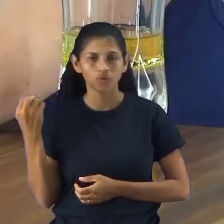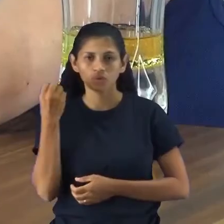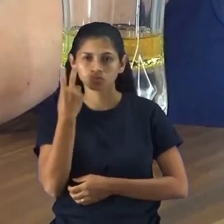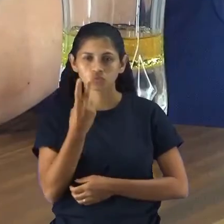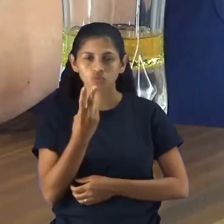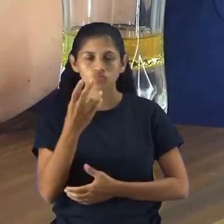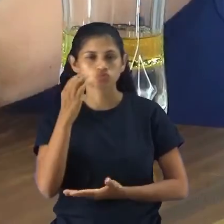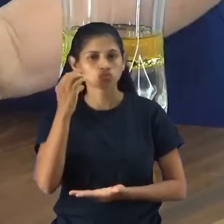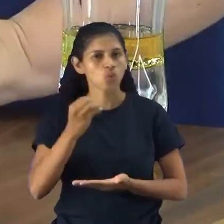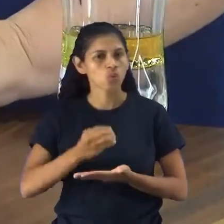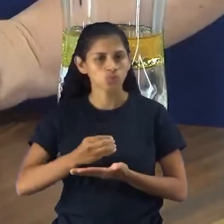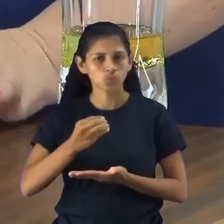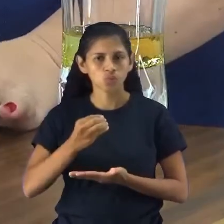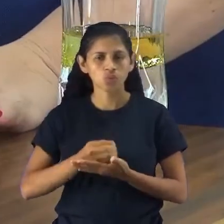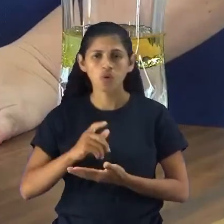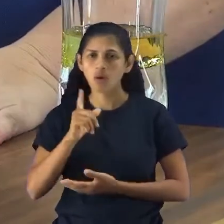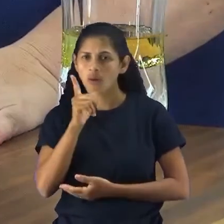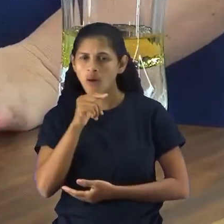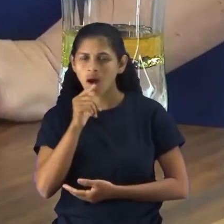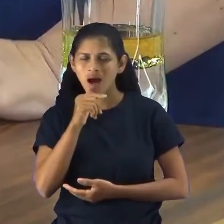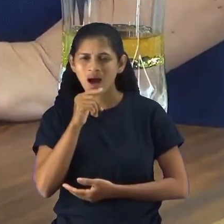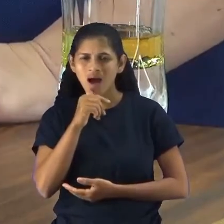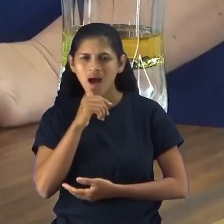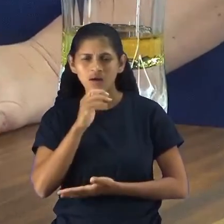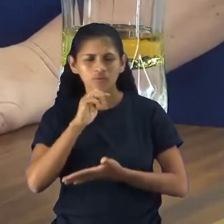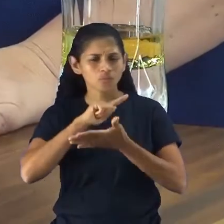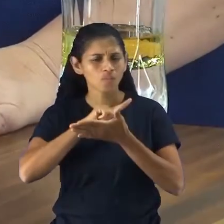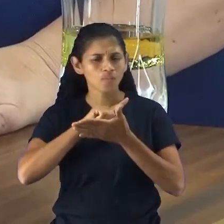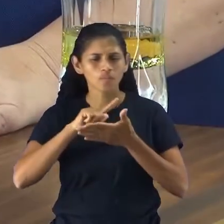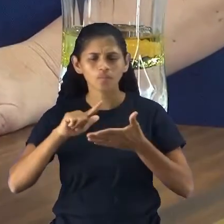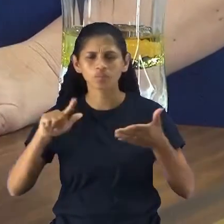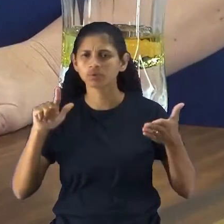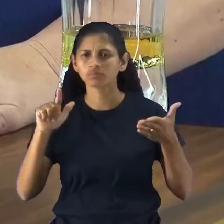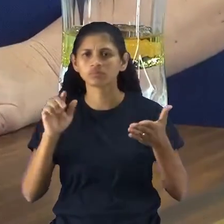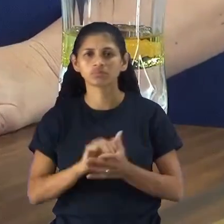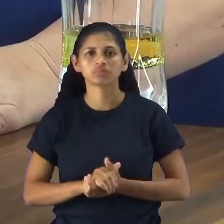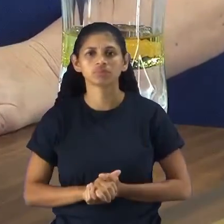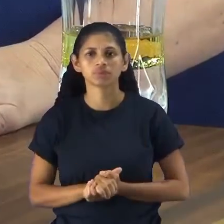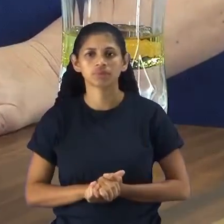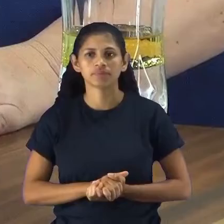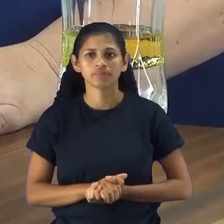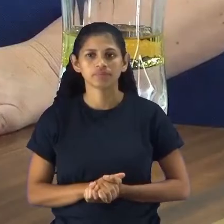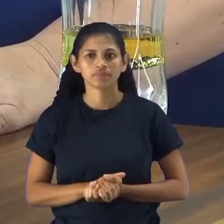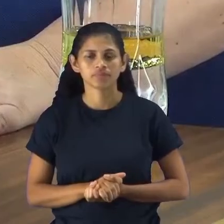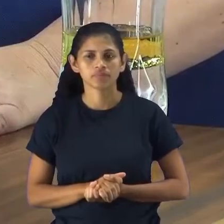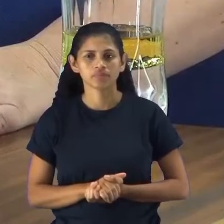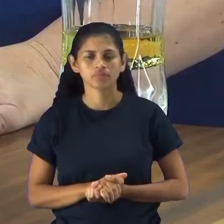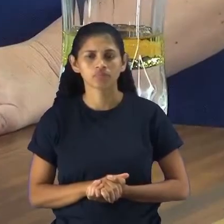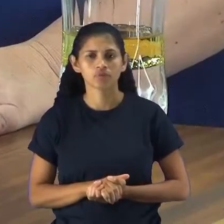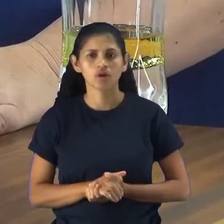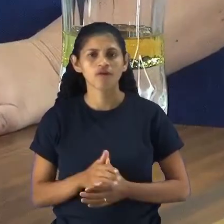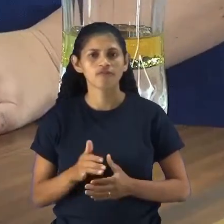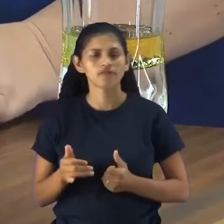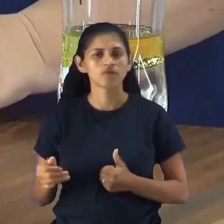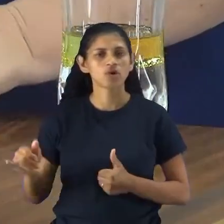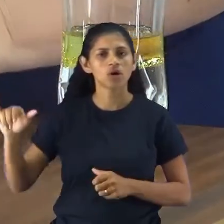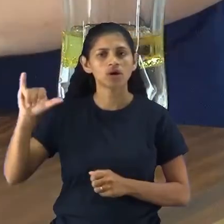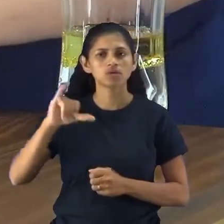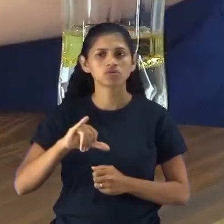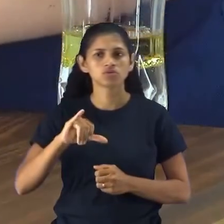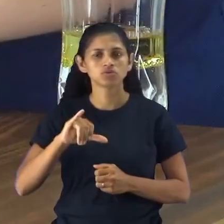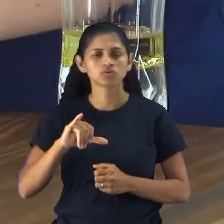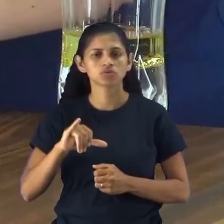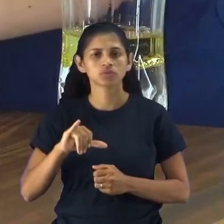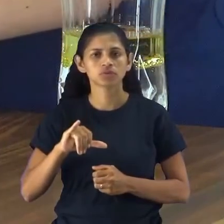água. A água limpinha, sem nenhuma outra substância. E a gente vai adicionar a